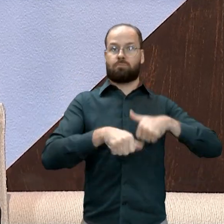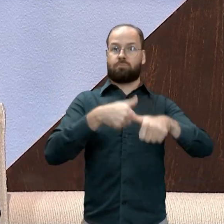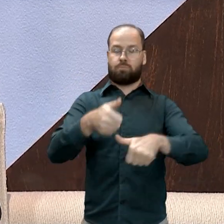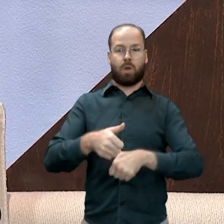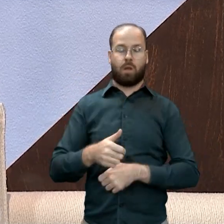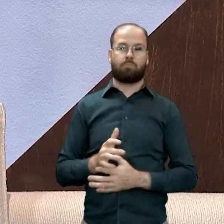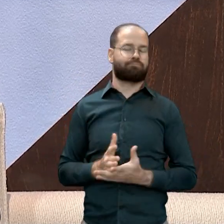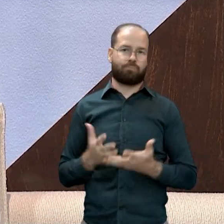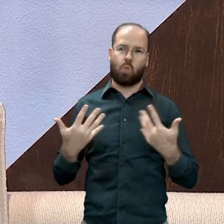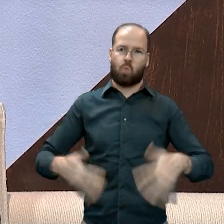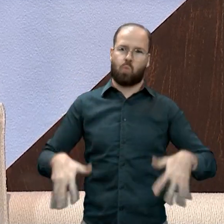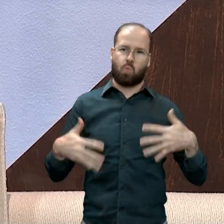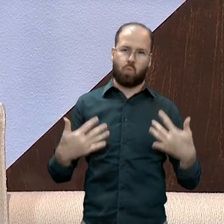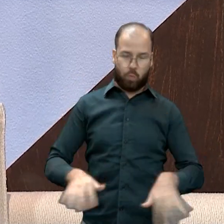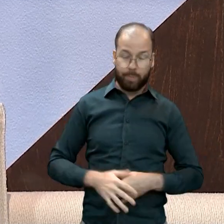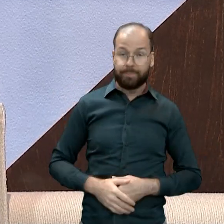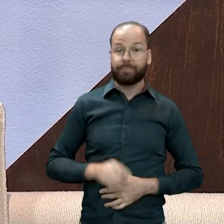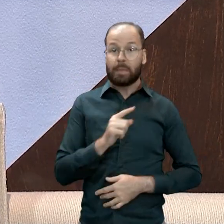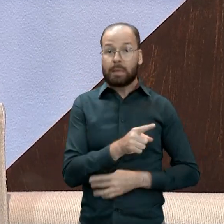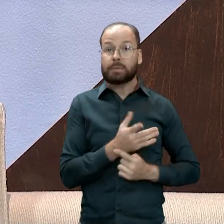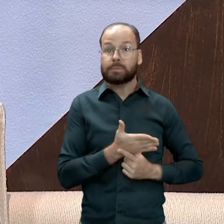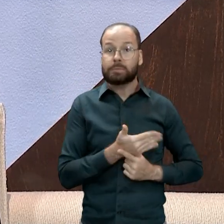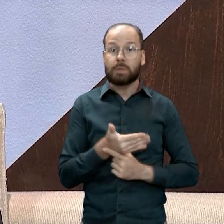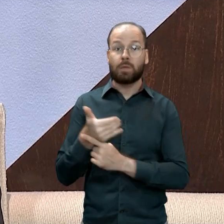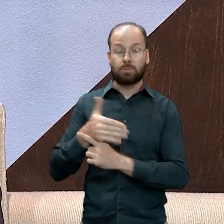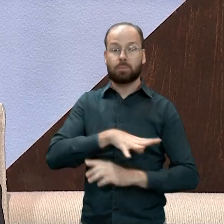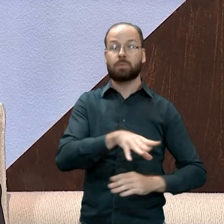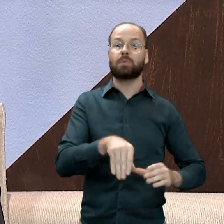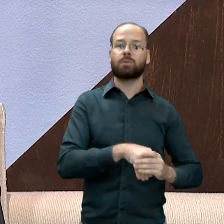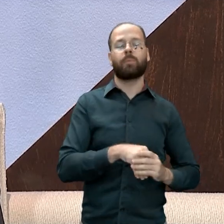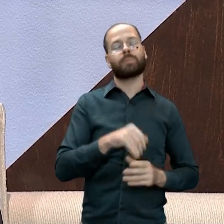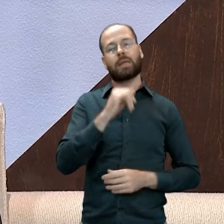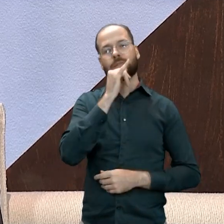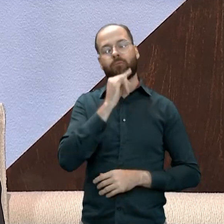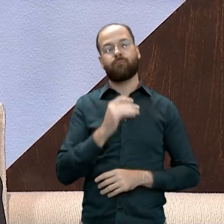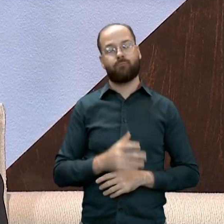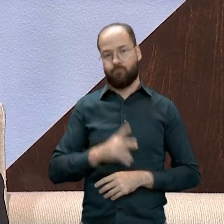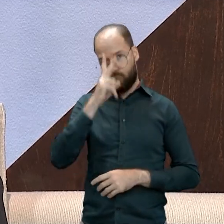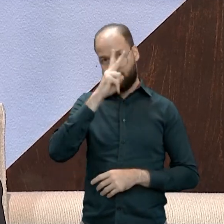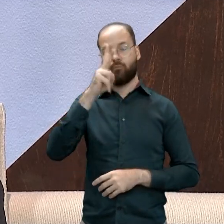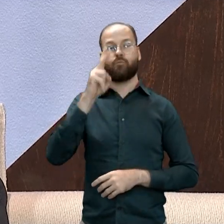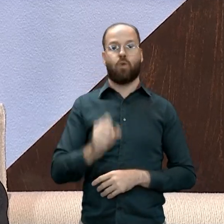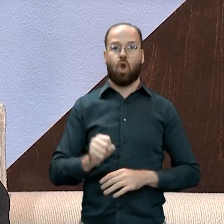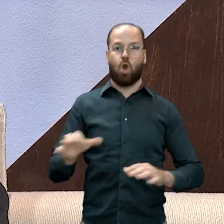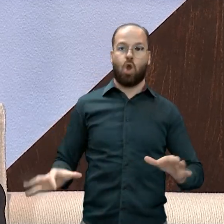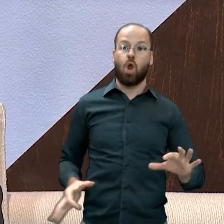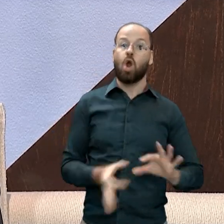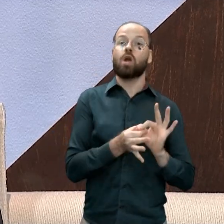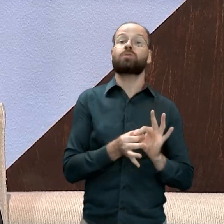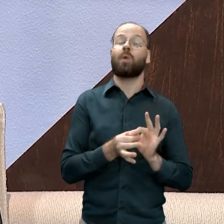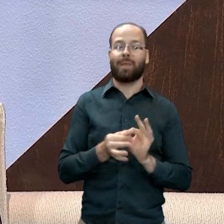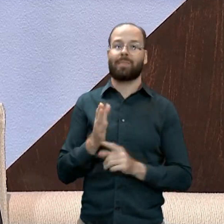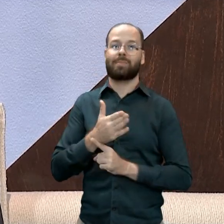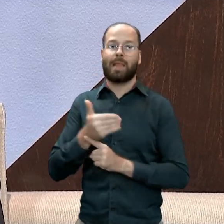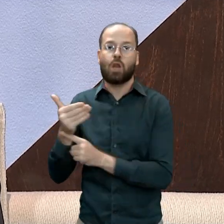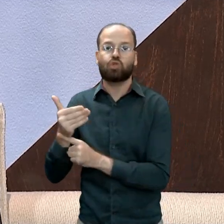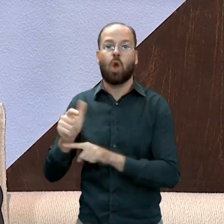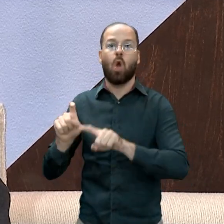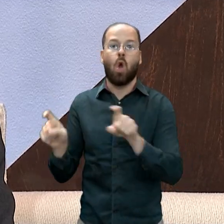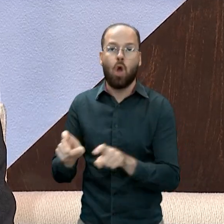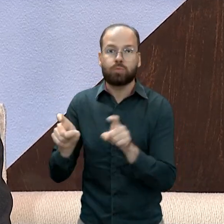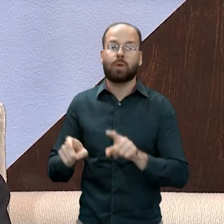essas tecnologias, que aí entra muito forte a engenharia da computação, a tecnologia da informação,